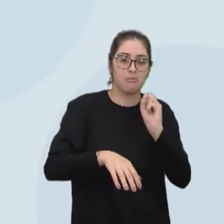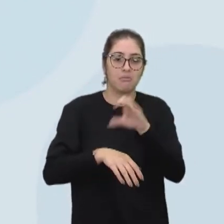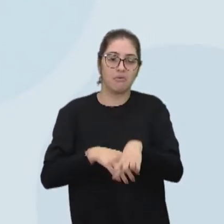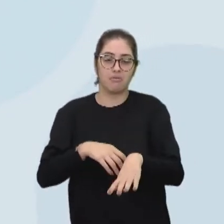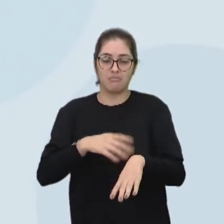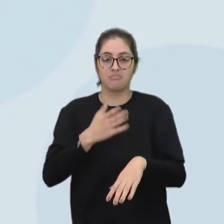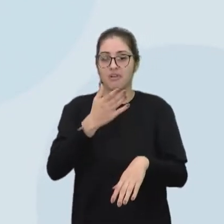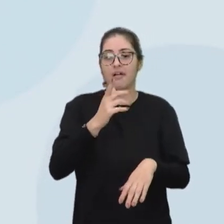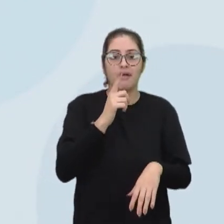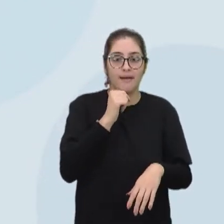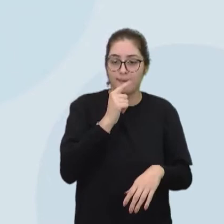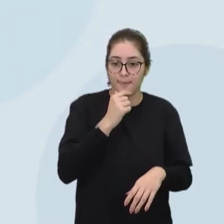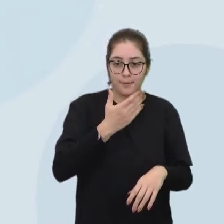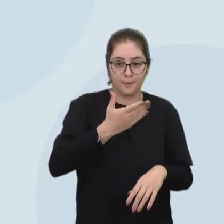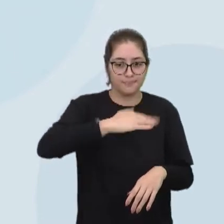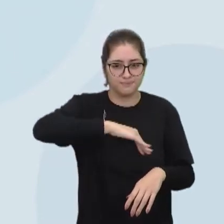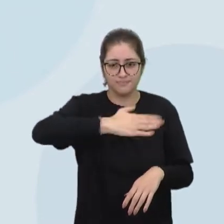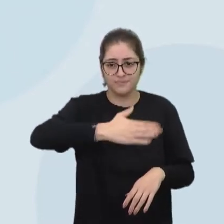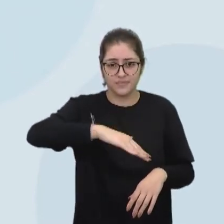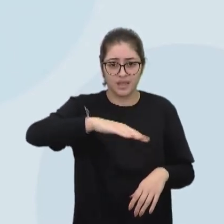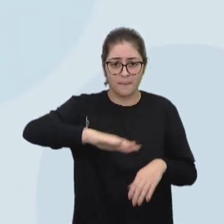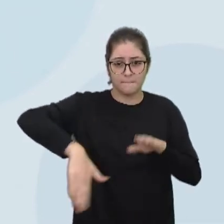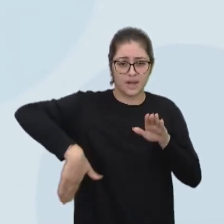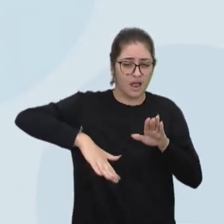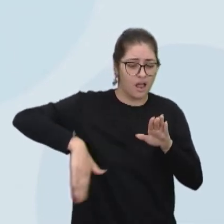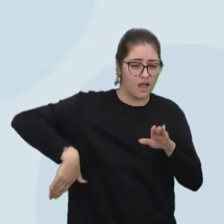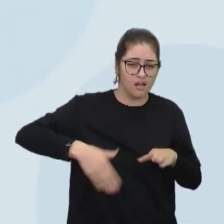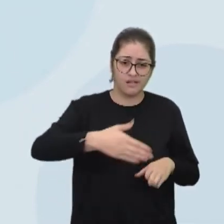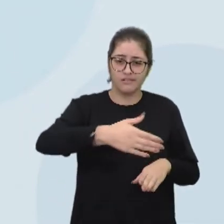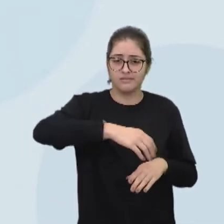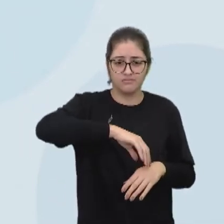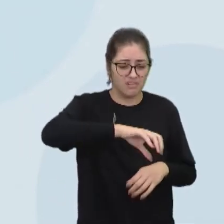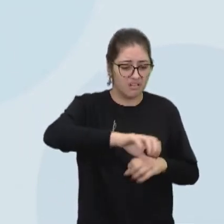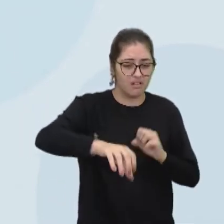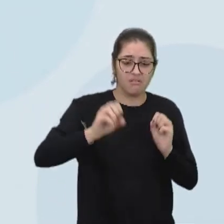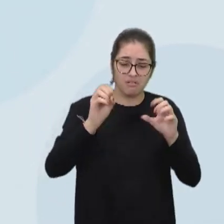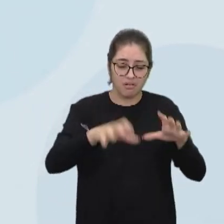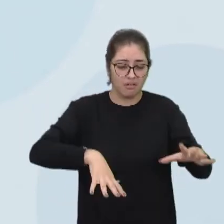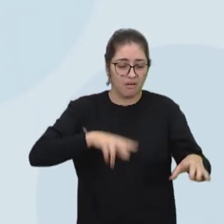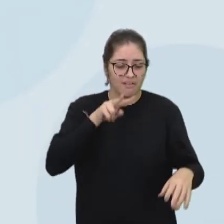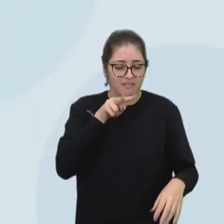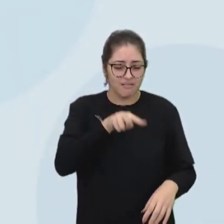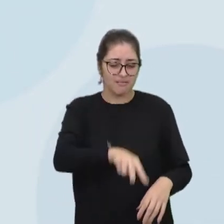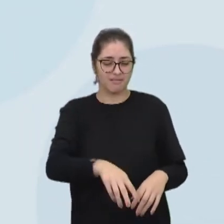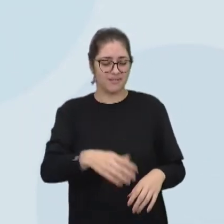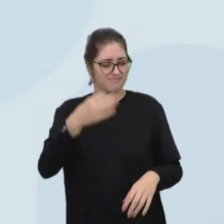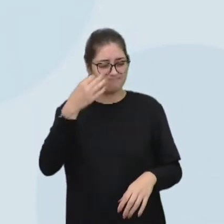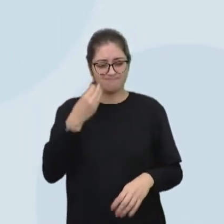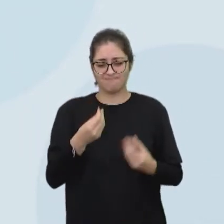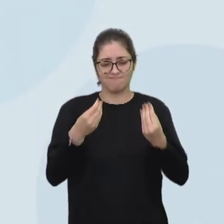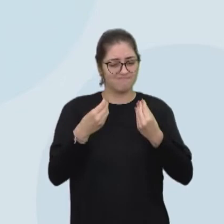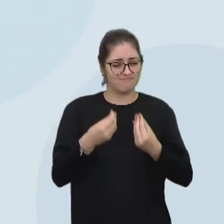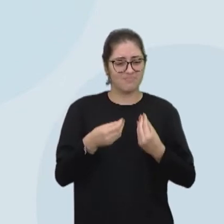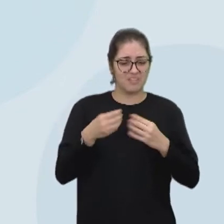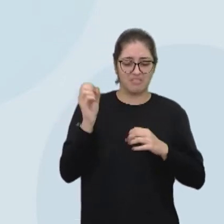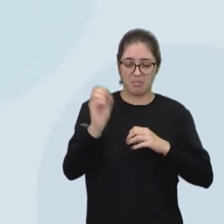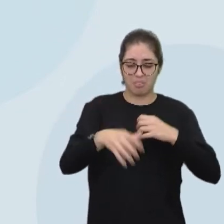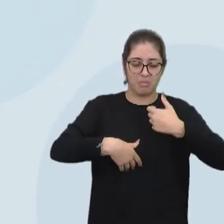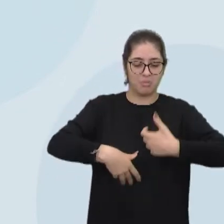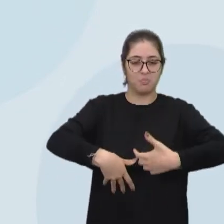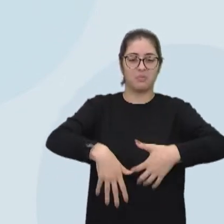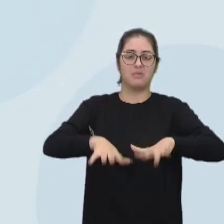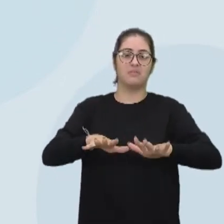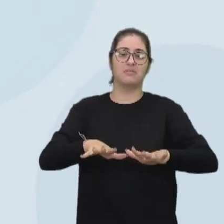ficando lá na praia, né? Então é como se a praia fosse, né, um grande lixão a céu aberto, né? Aí despeja no